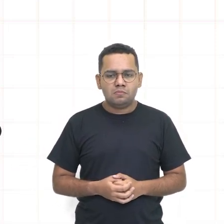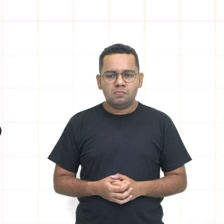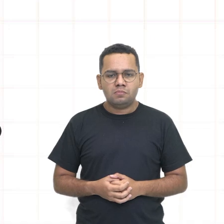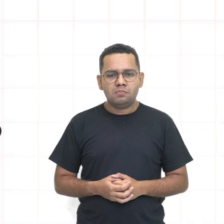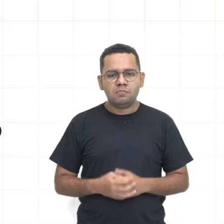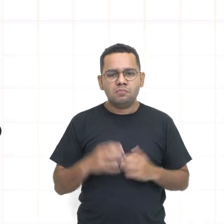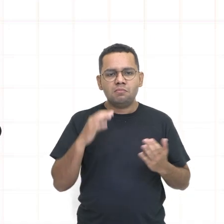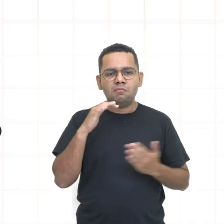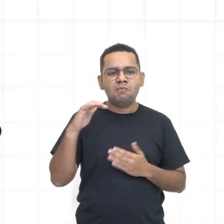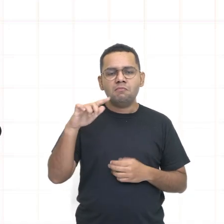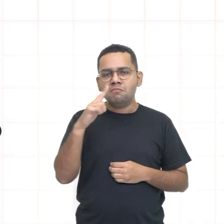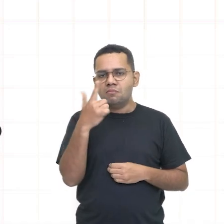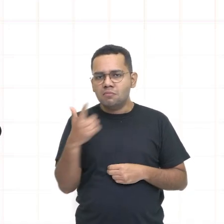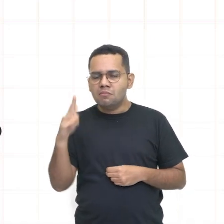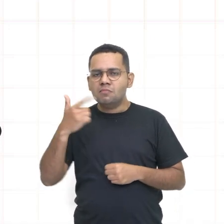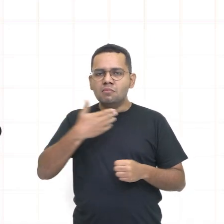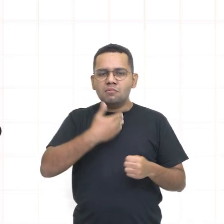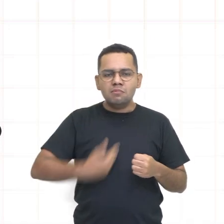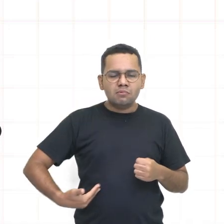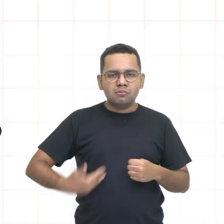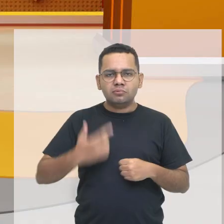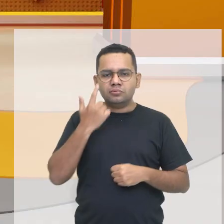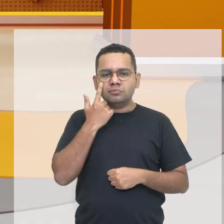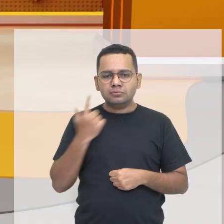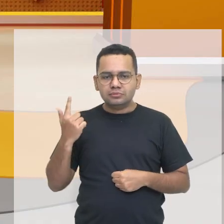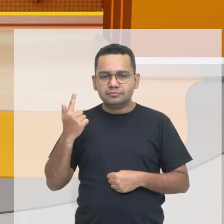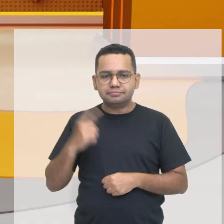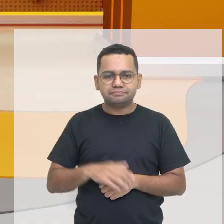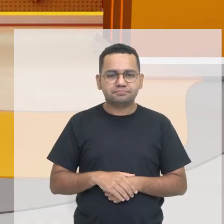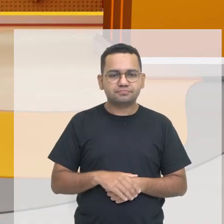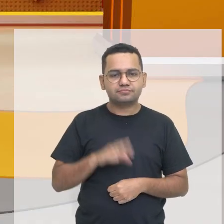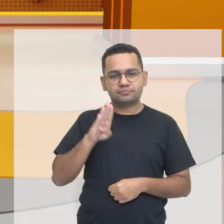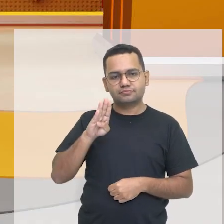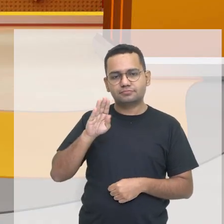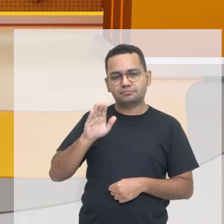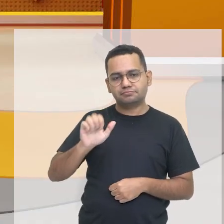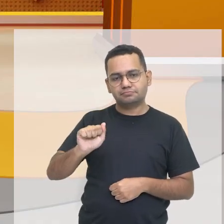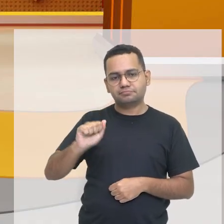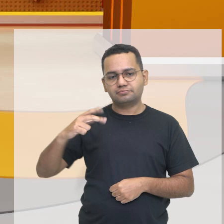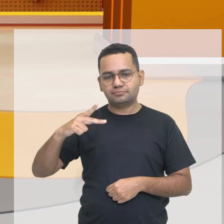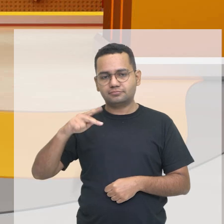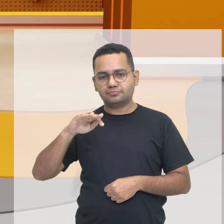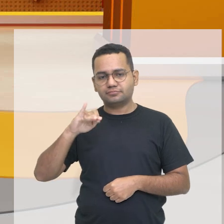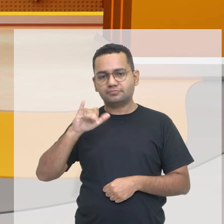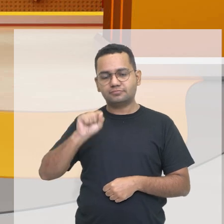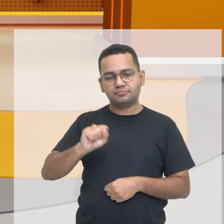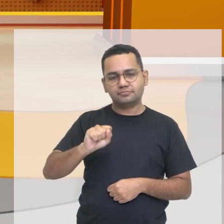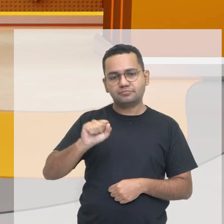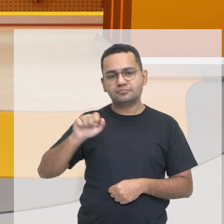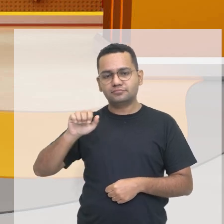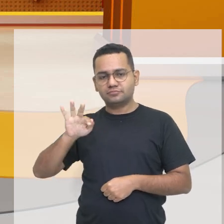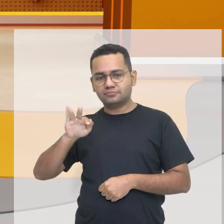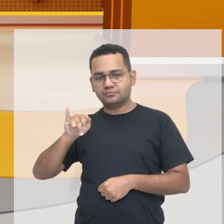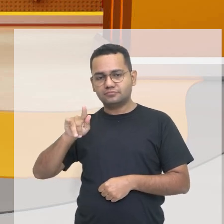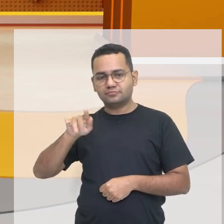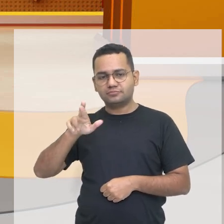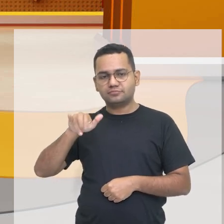próximo governo, o Batista Figueiredo. Trouxemos aqui a imagem dele para vocês conhecerem. E o seu governo vai